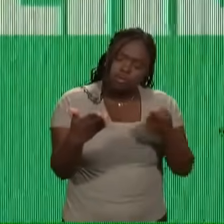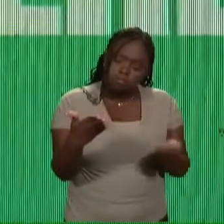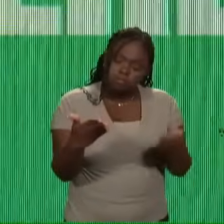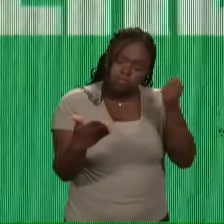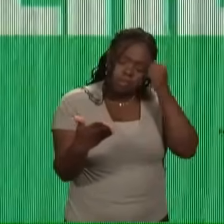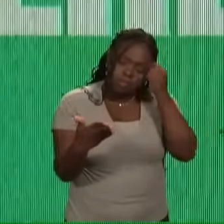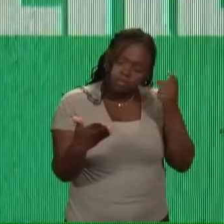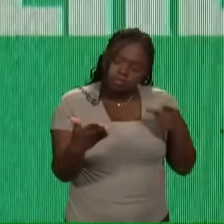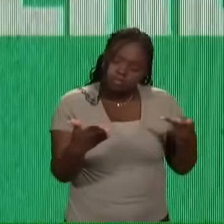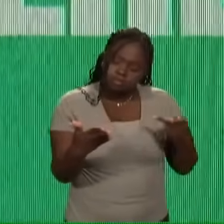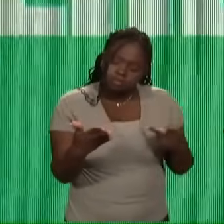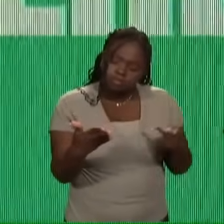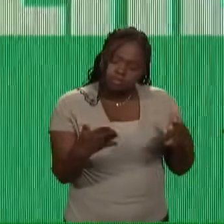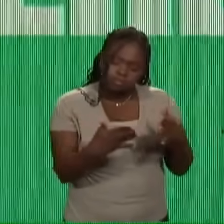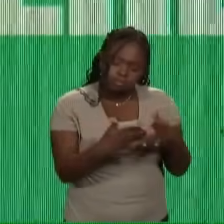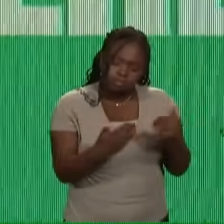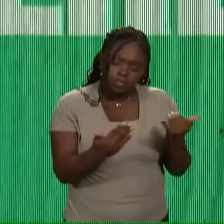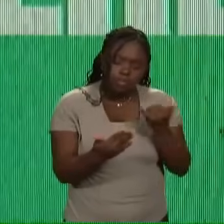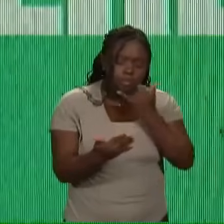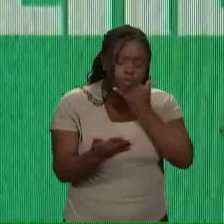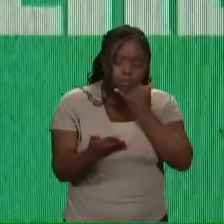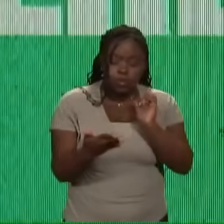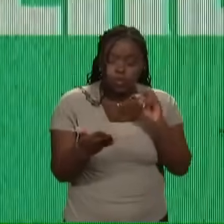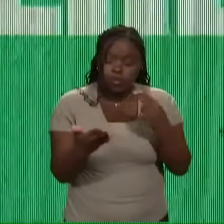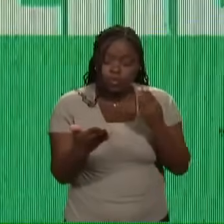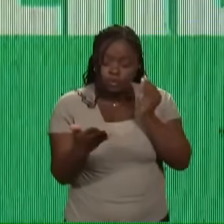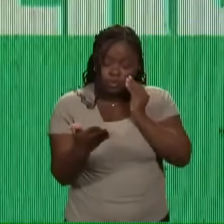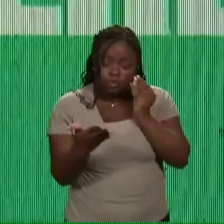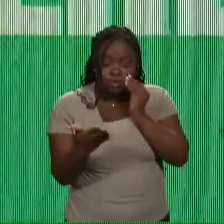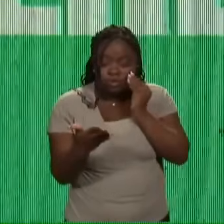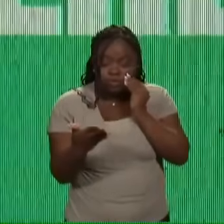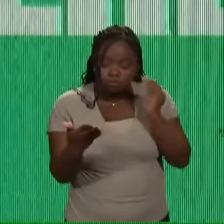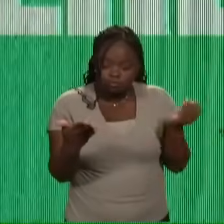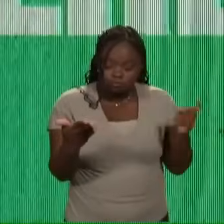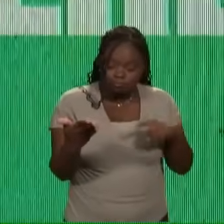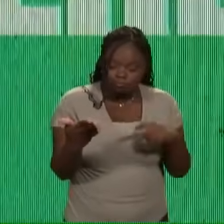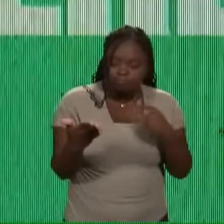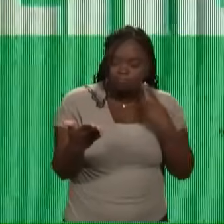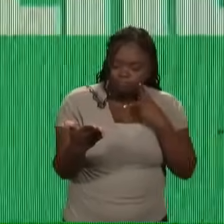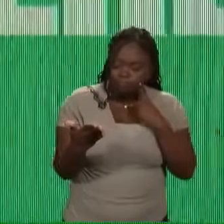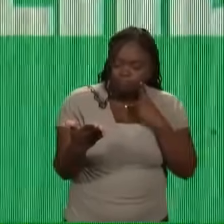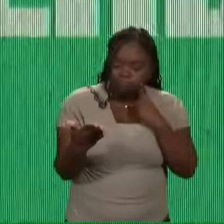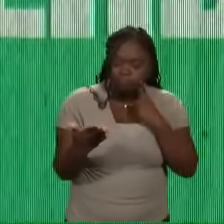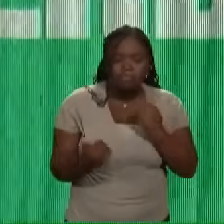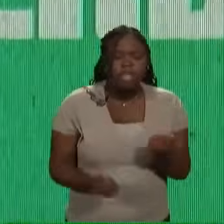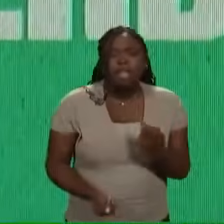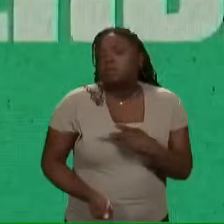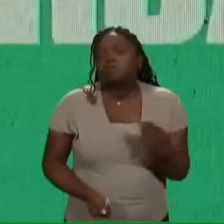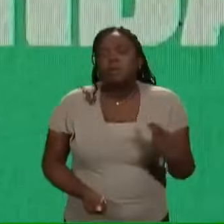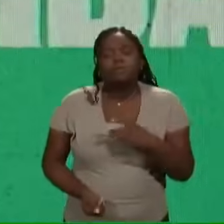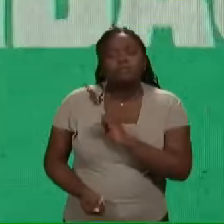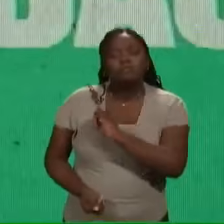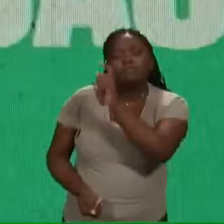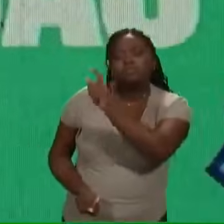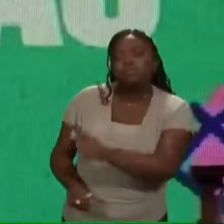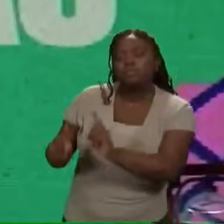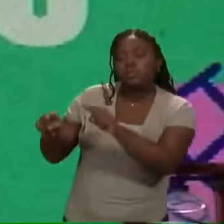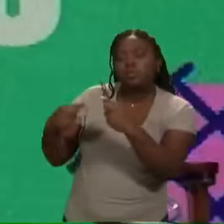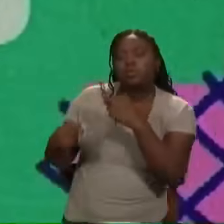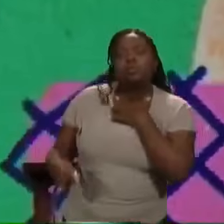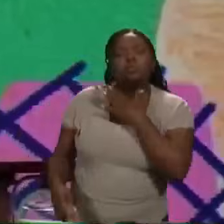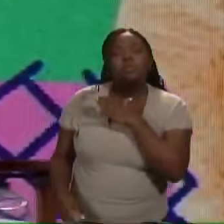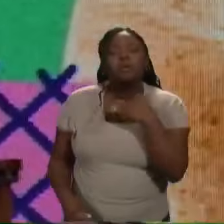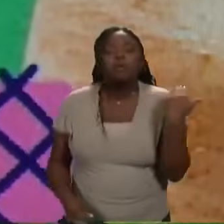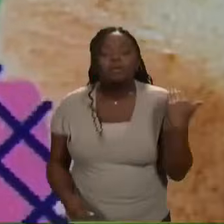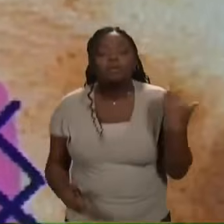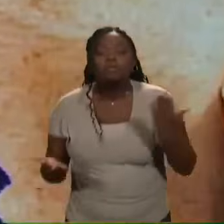arrependeu, ou pelo menos tentou reconciliar. Pastor, e se a pessoa que me machucou, que eu machuquei, está